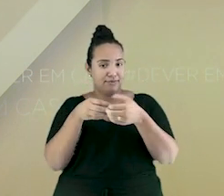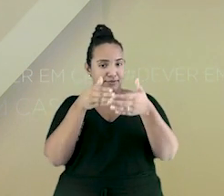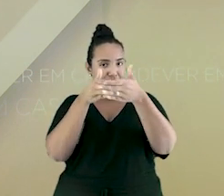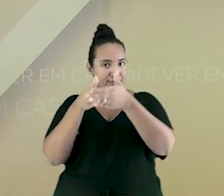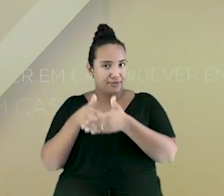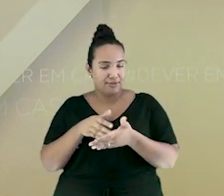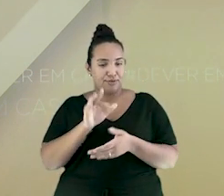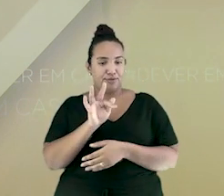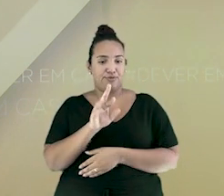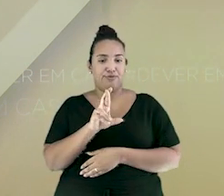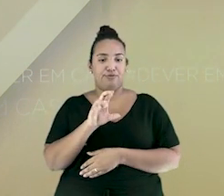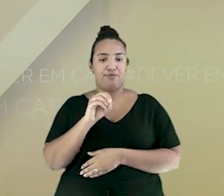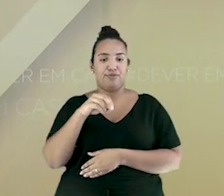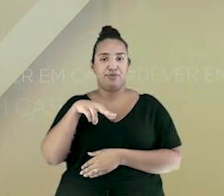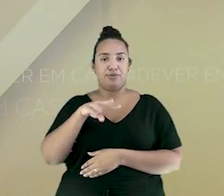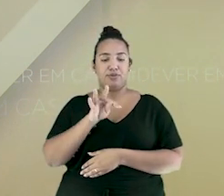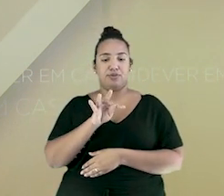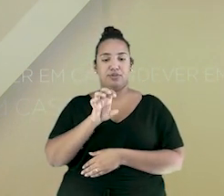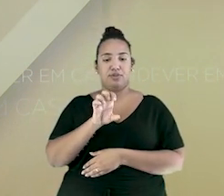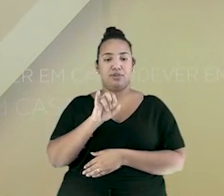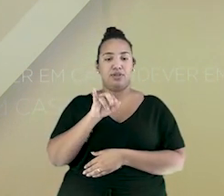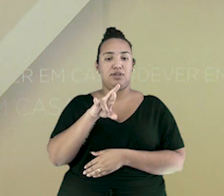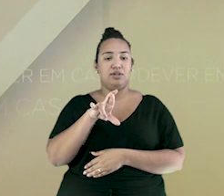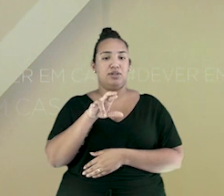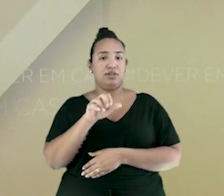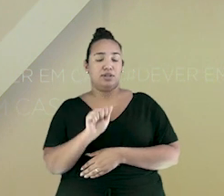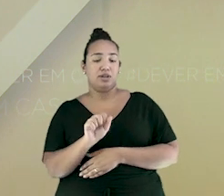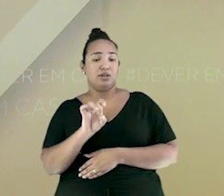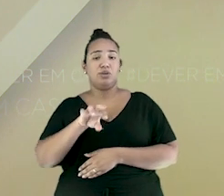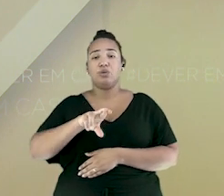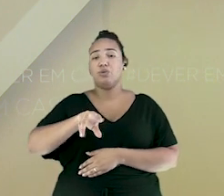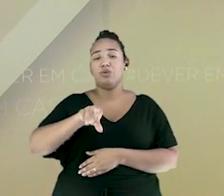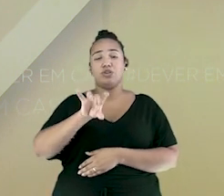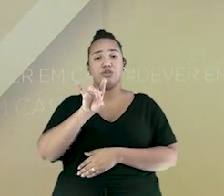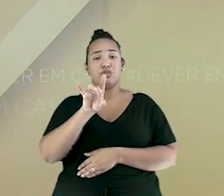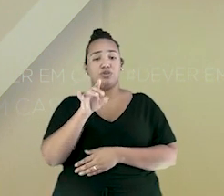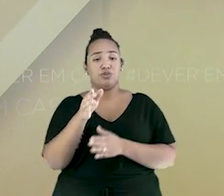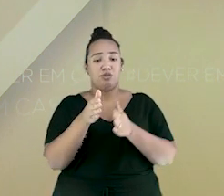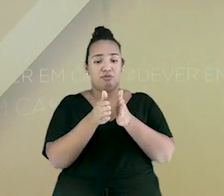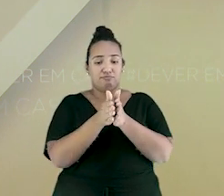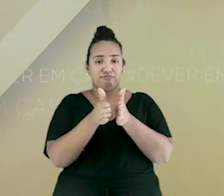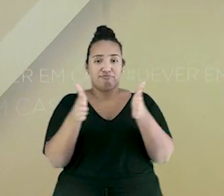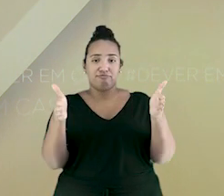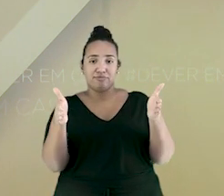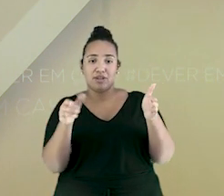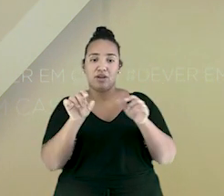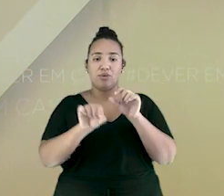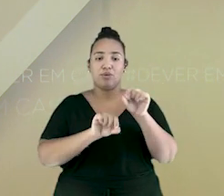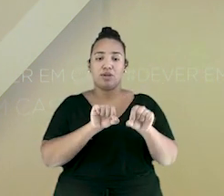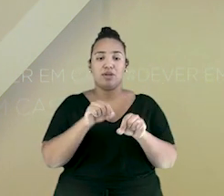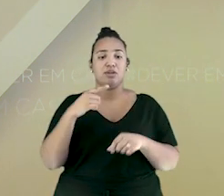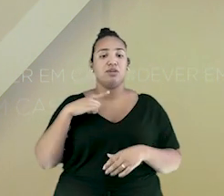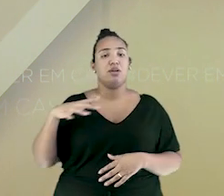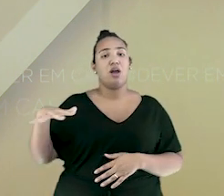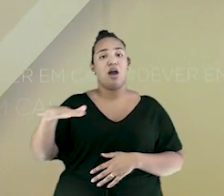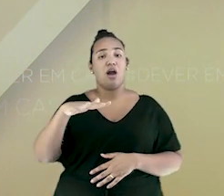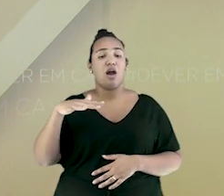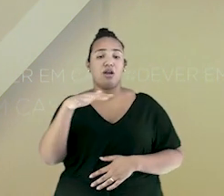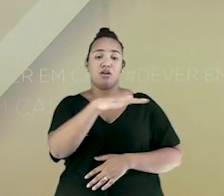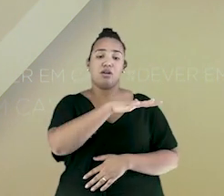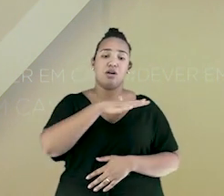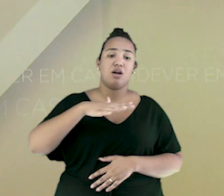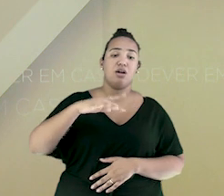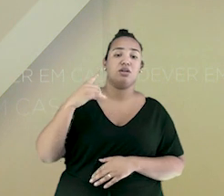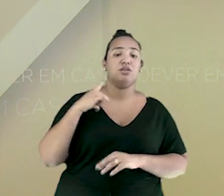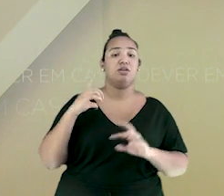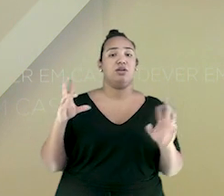fronteira é mais que uma linha divisória. Elas geralmente correspondem a áreas mais dinâmicas. Podem ser locais